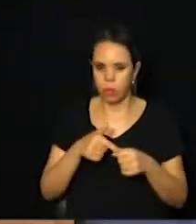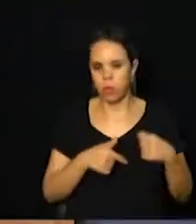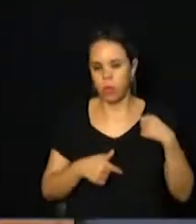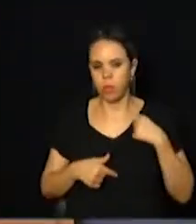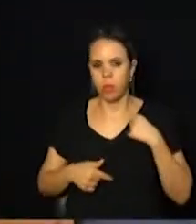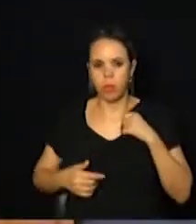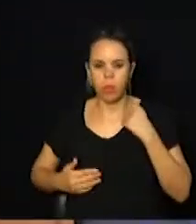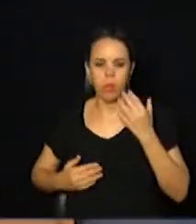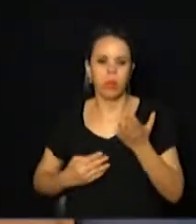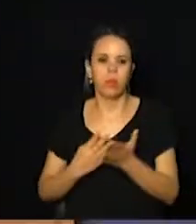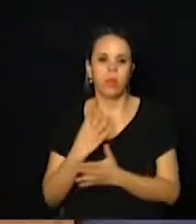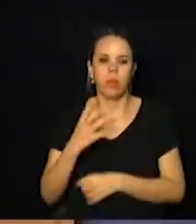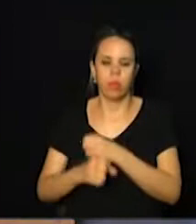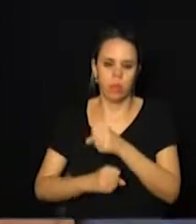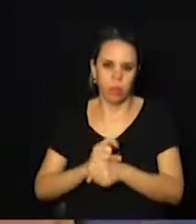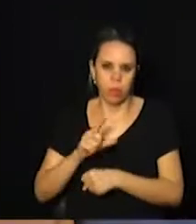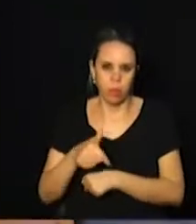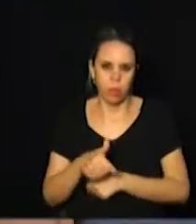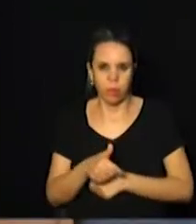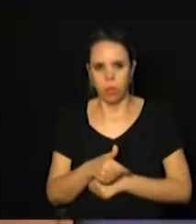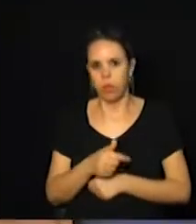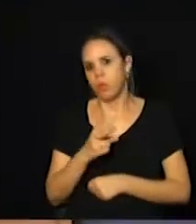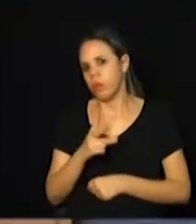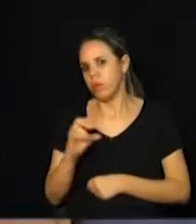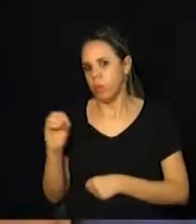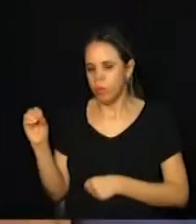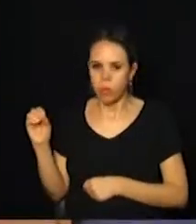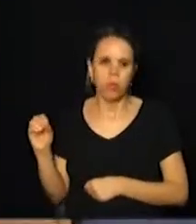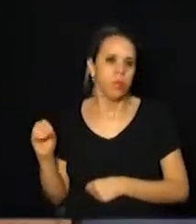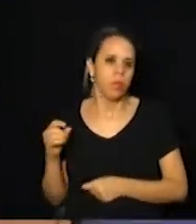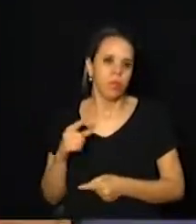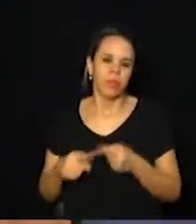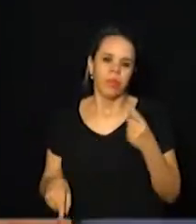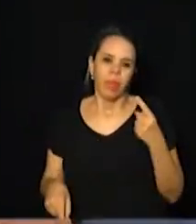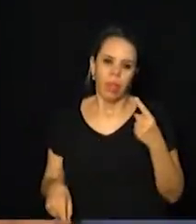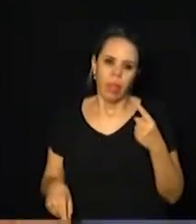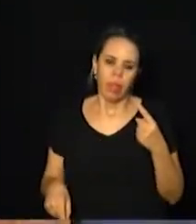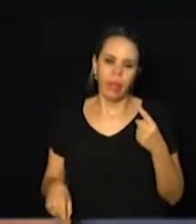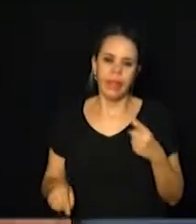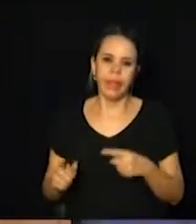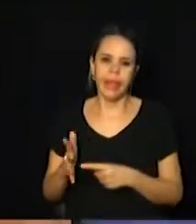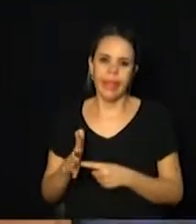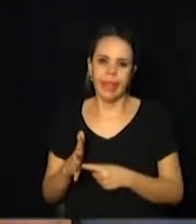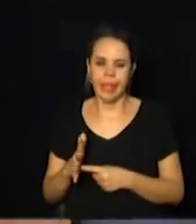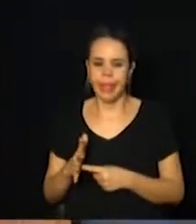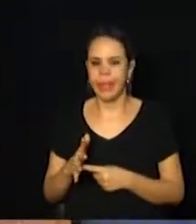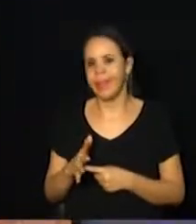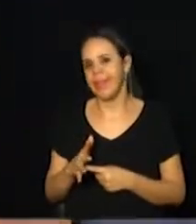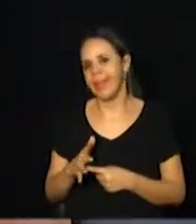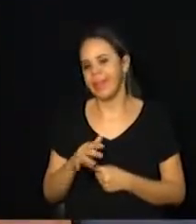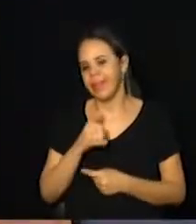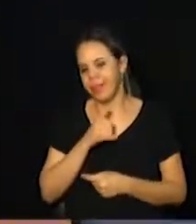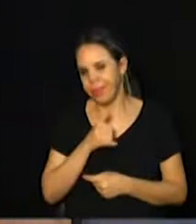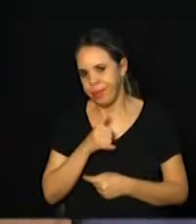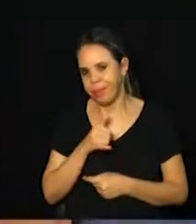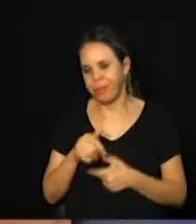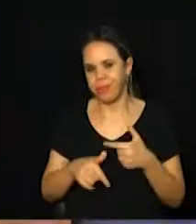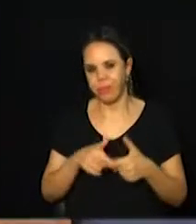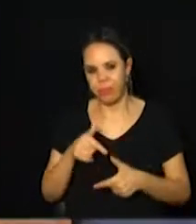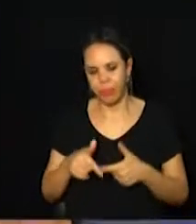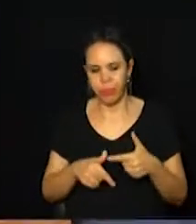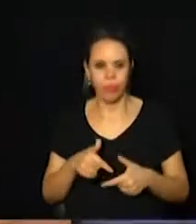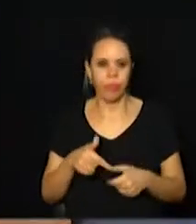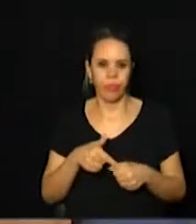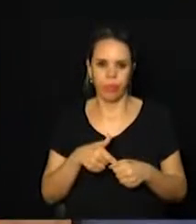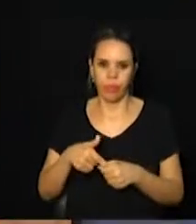foi aprovado quatro anos depois 2000 proibido toda a automatização porque os trabalhadores e